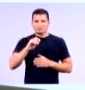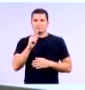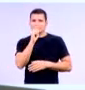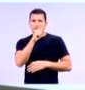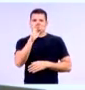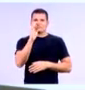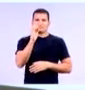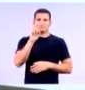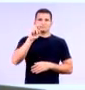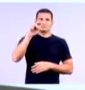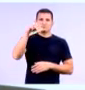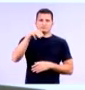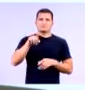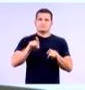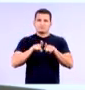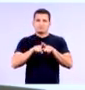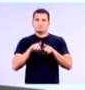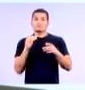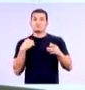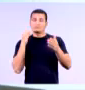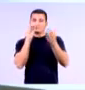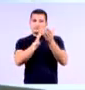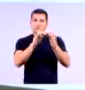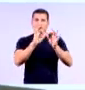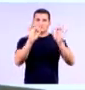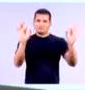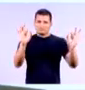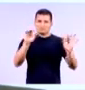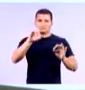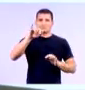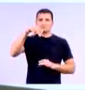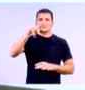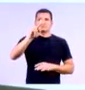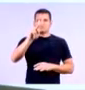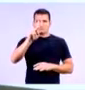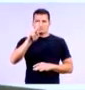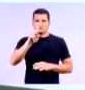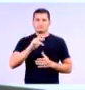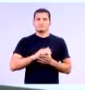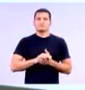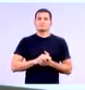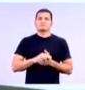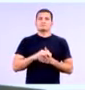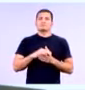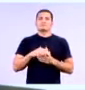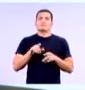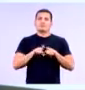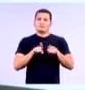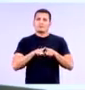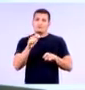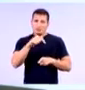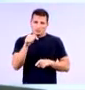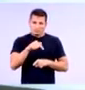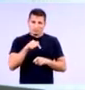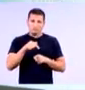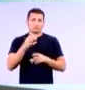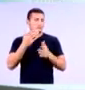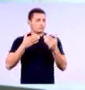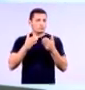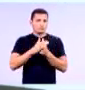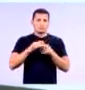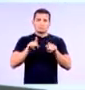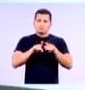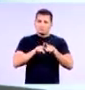deixar os links específicos. Então, tudo que foi dado aqui, mas usando o Eclipse na prática, usando o Java na prática, já